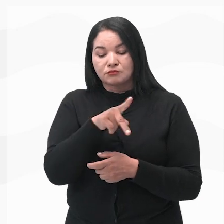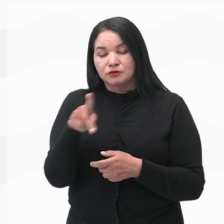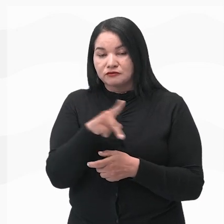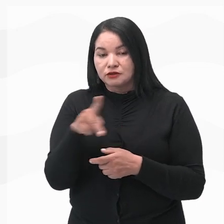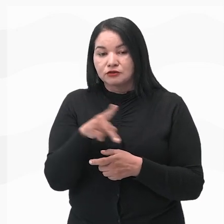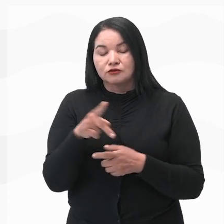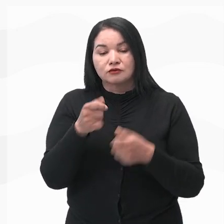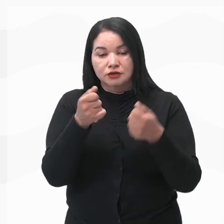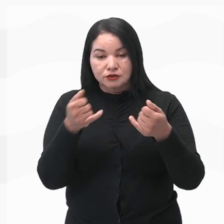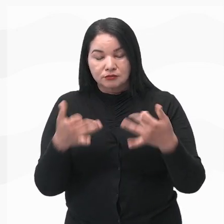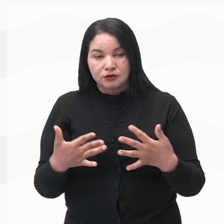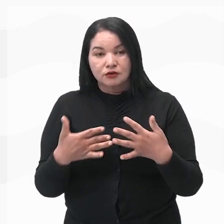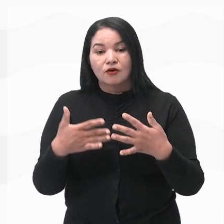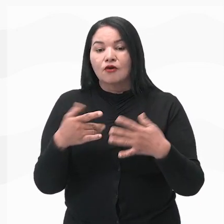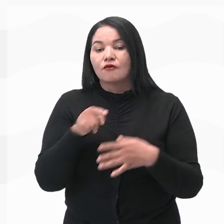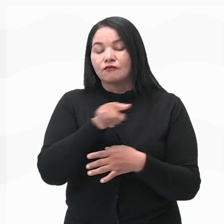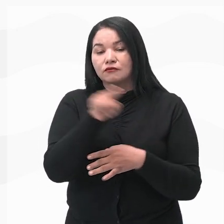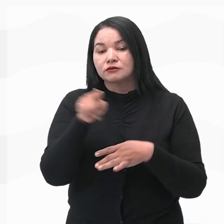Primavera, na qual